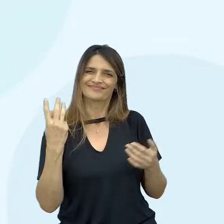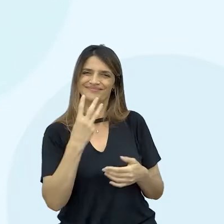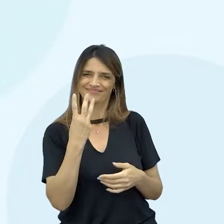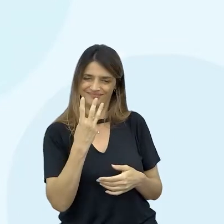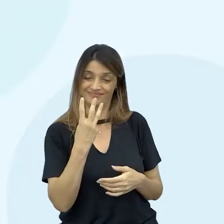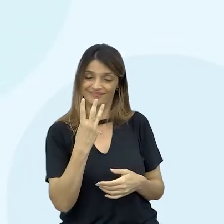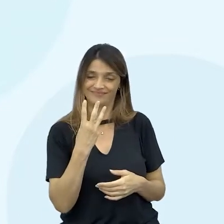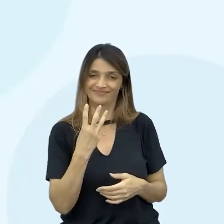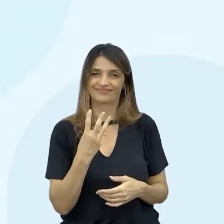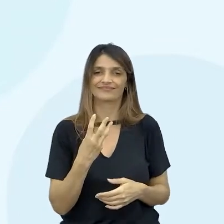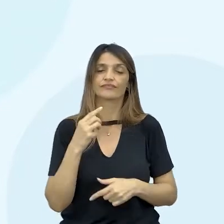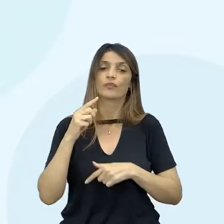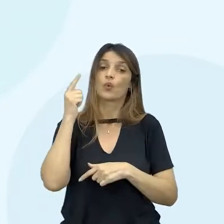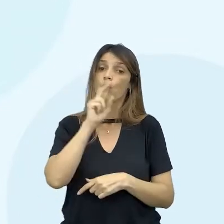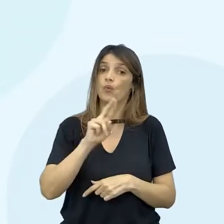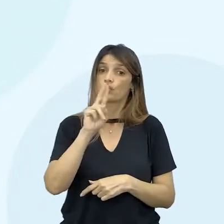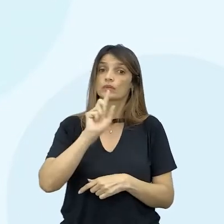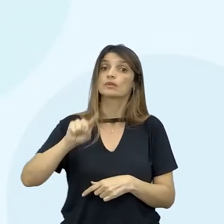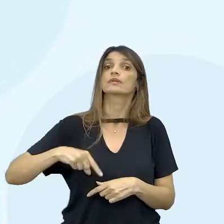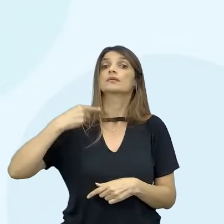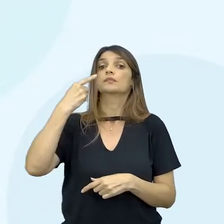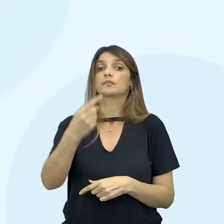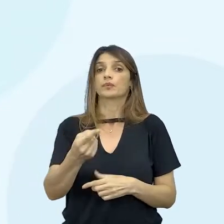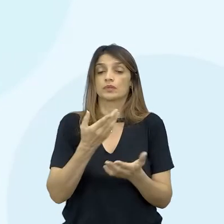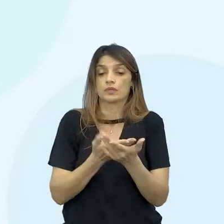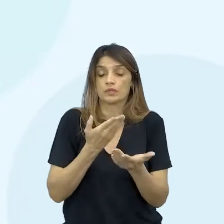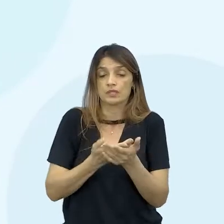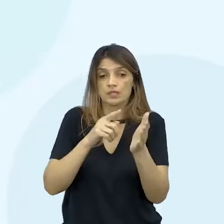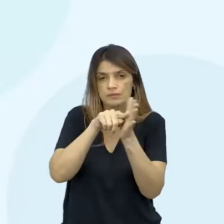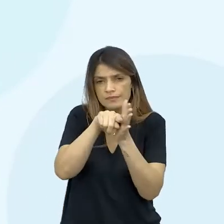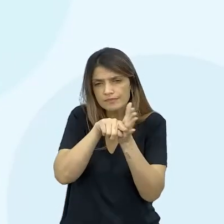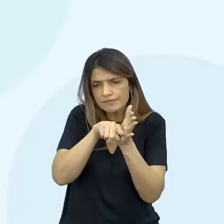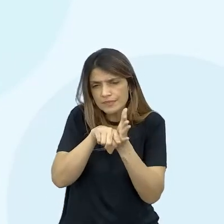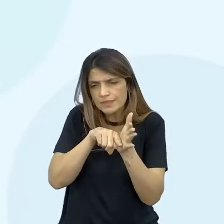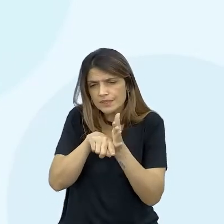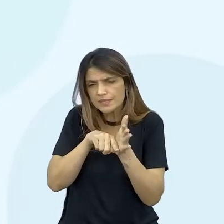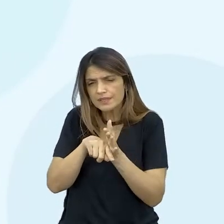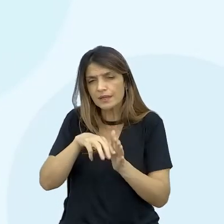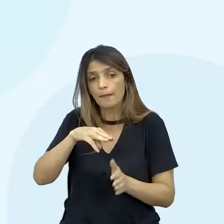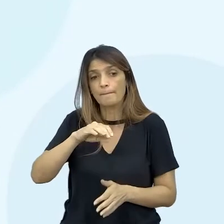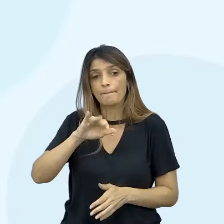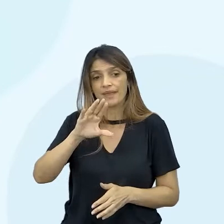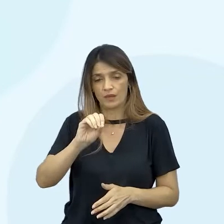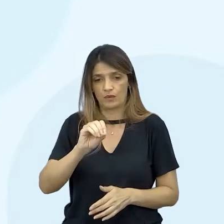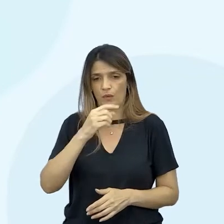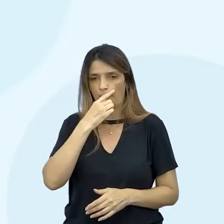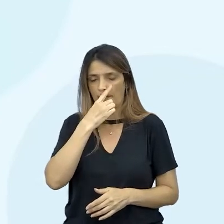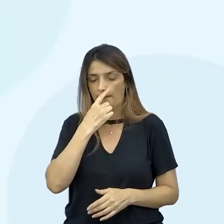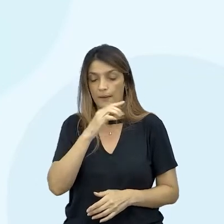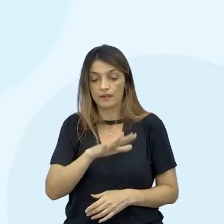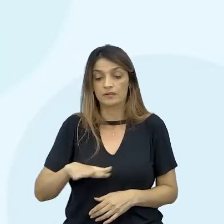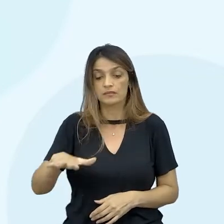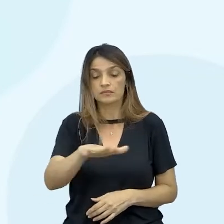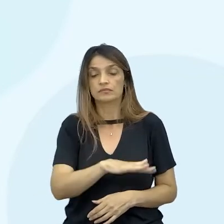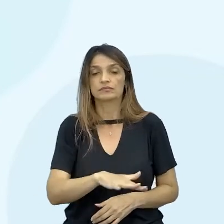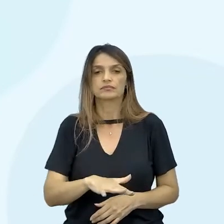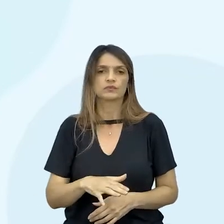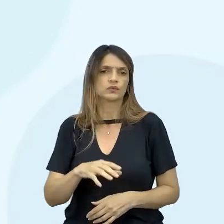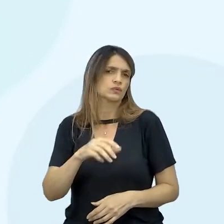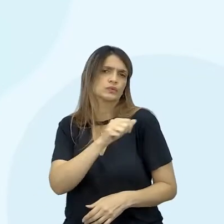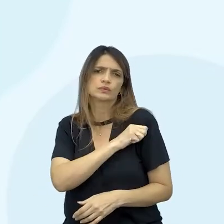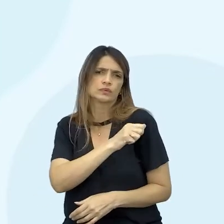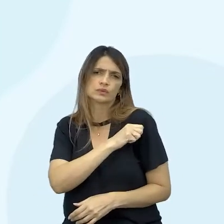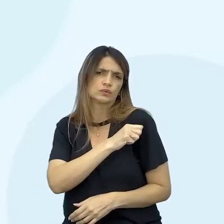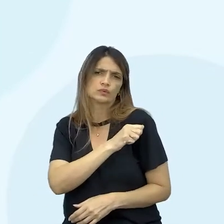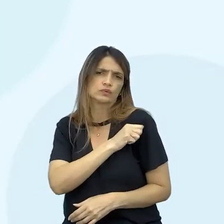utilizadas posteriormente para a realização de um estudo de meio. Então, nós teremos estudos de meio, momento em que os estudantes poderão